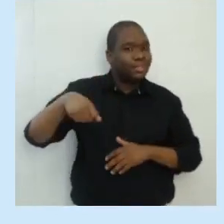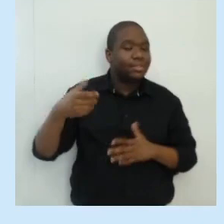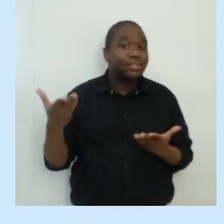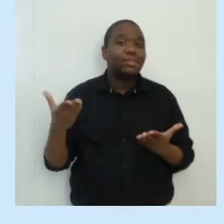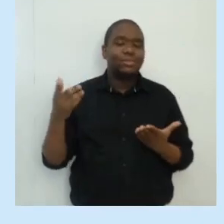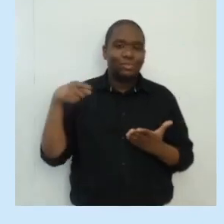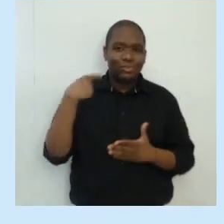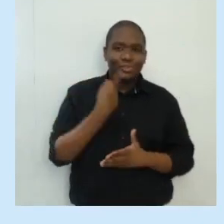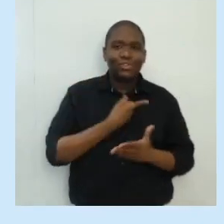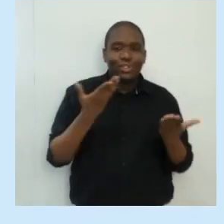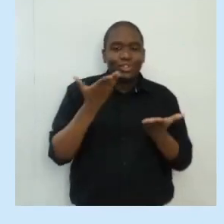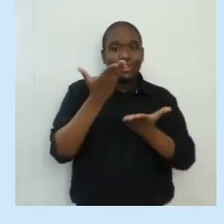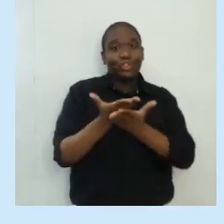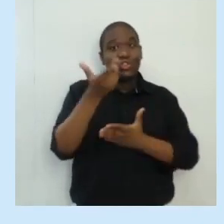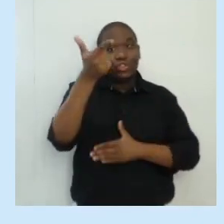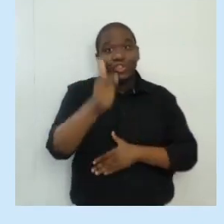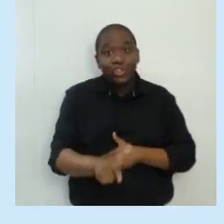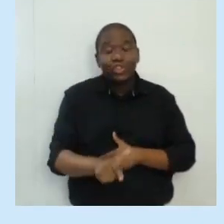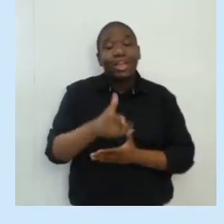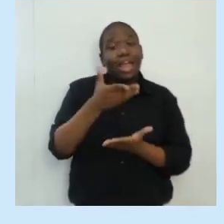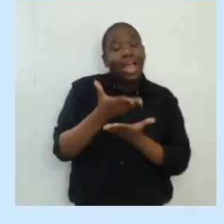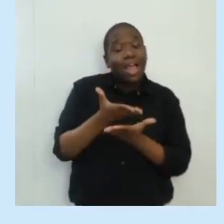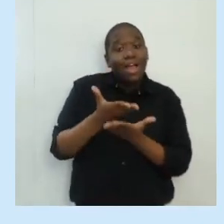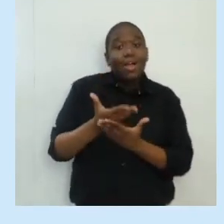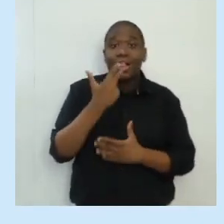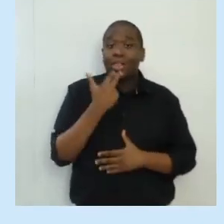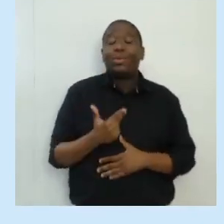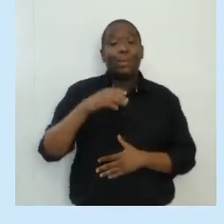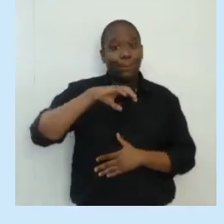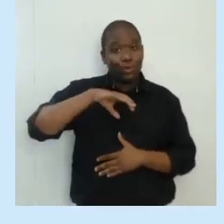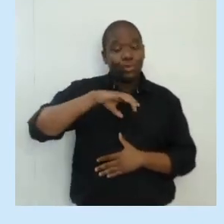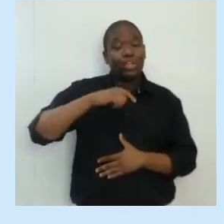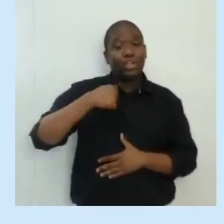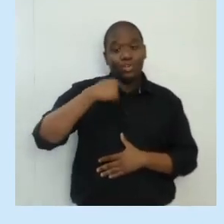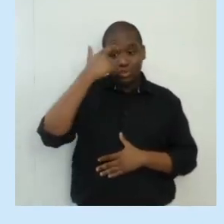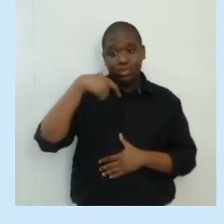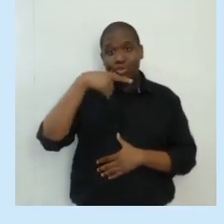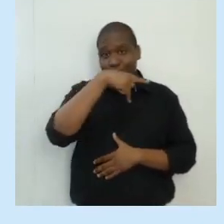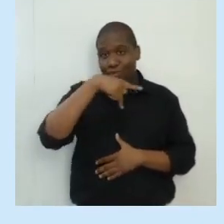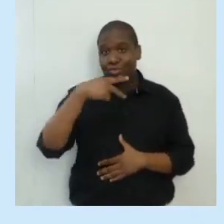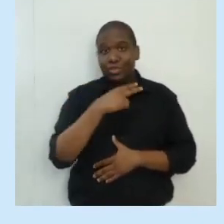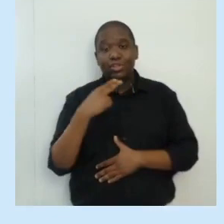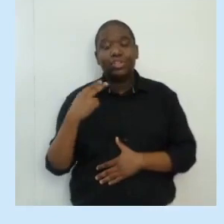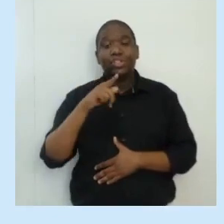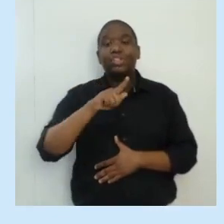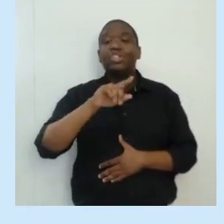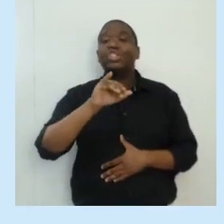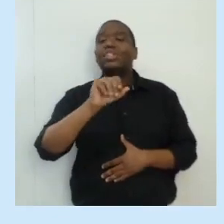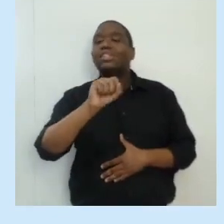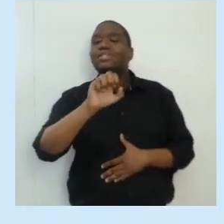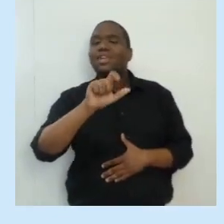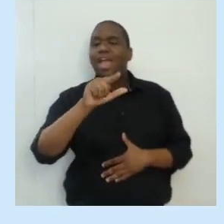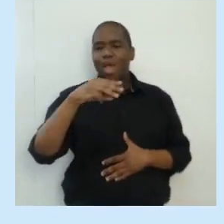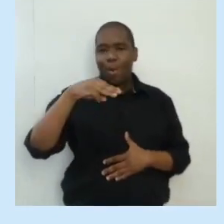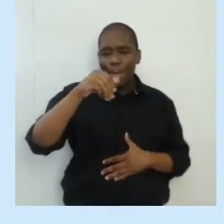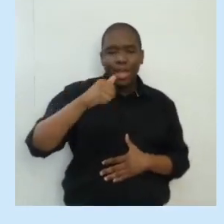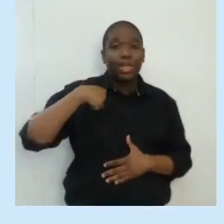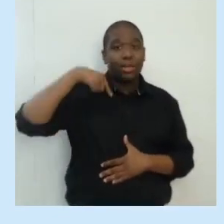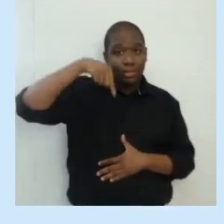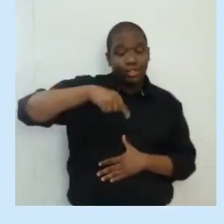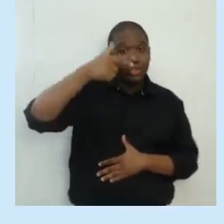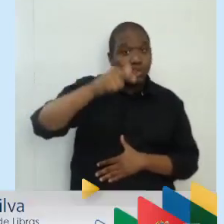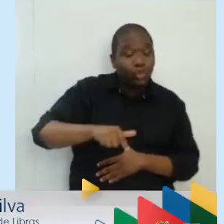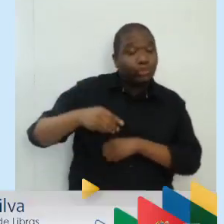para mais uma aula de língua portuguesa? Eu sou a professora Giselma Alves e mais uma vez eu estou vindo contribuir